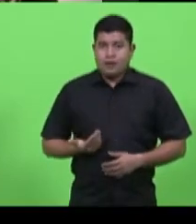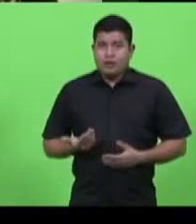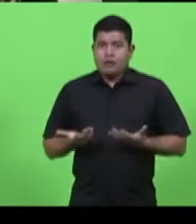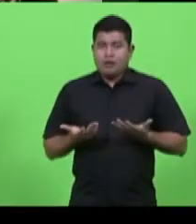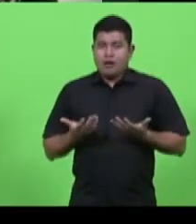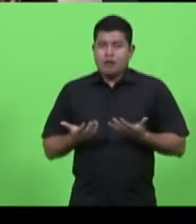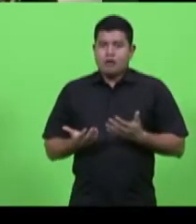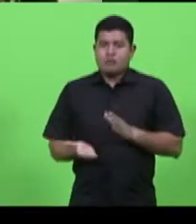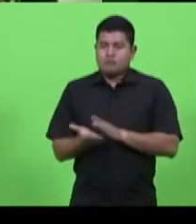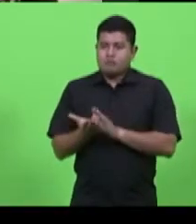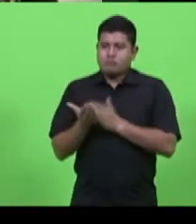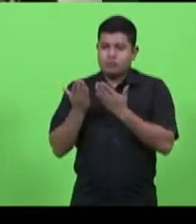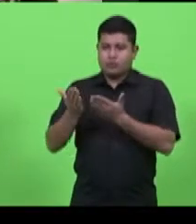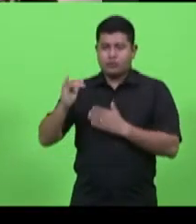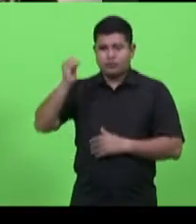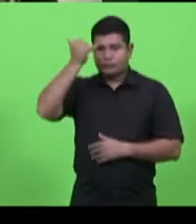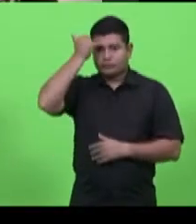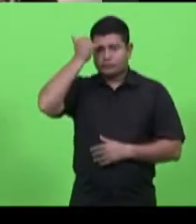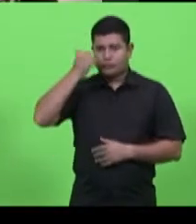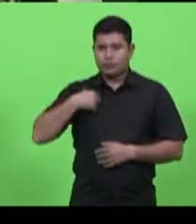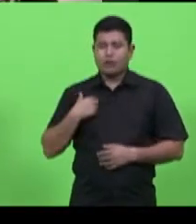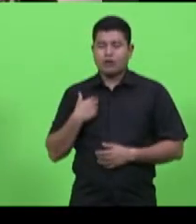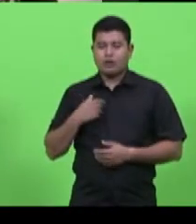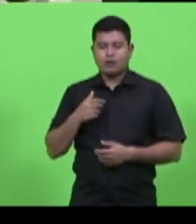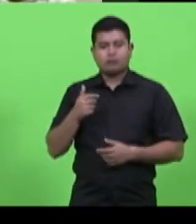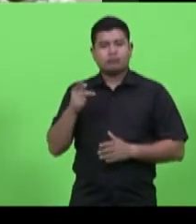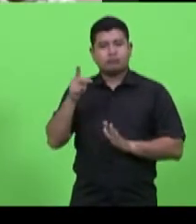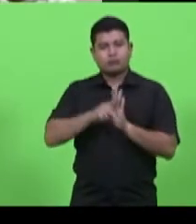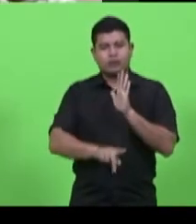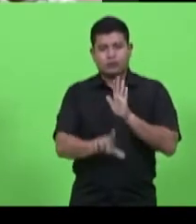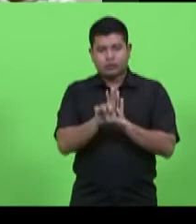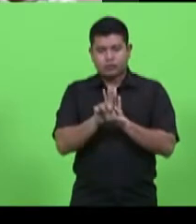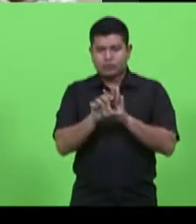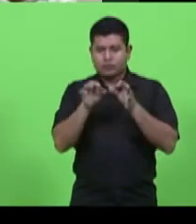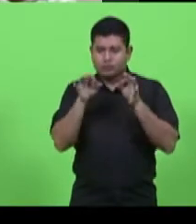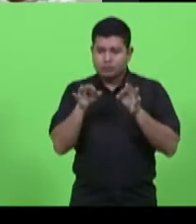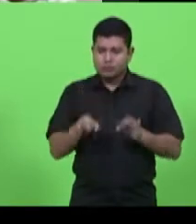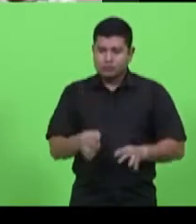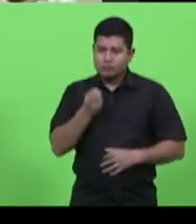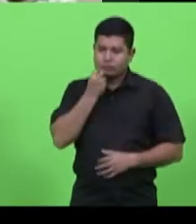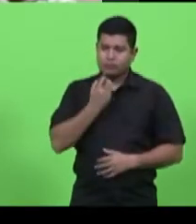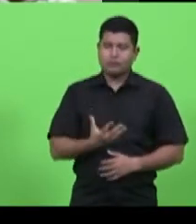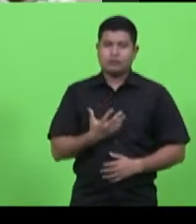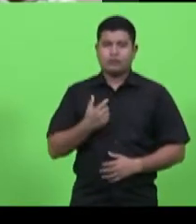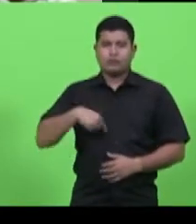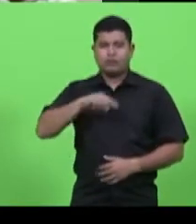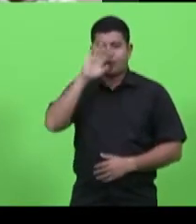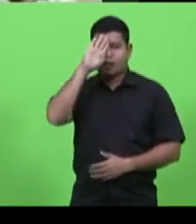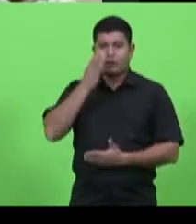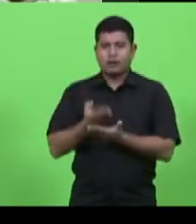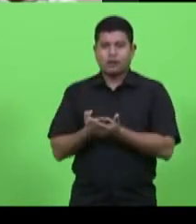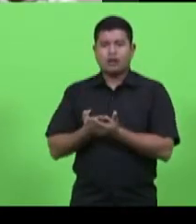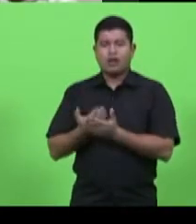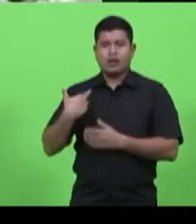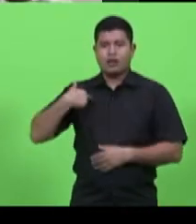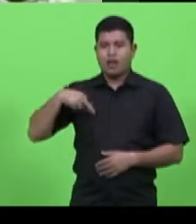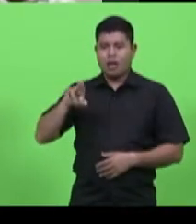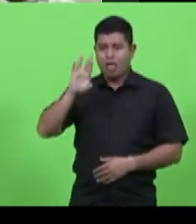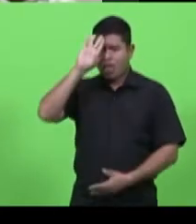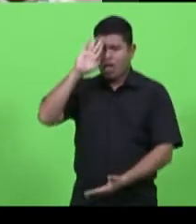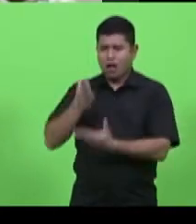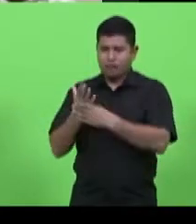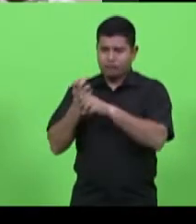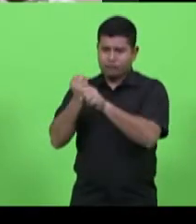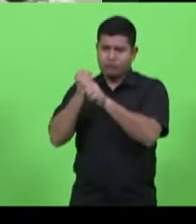Mioto pela lucidez no projeto de lei. A gente acredita que a religiosidade, que a fé alimenta o